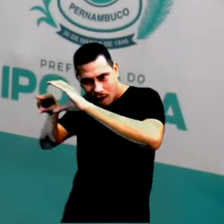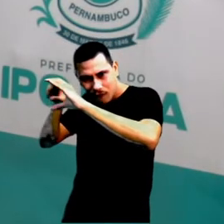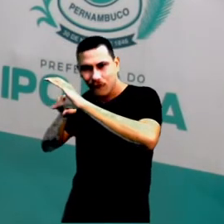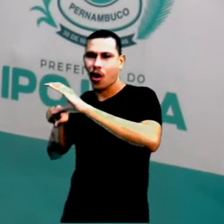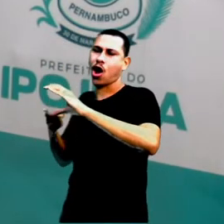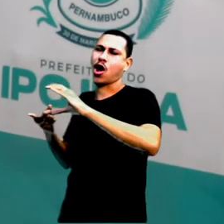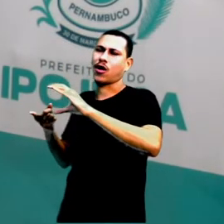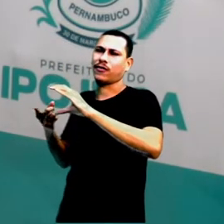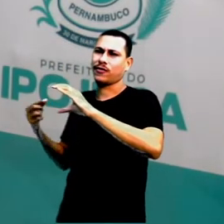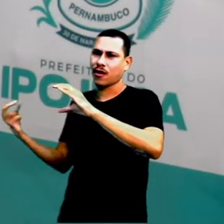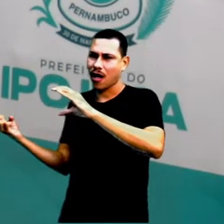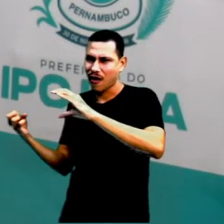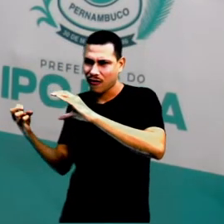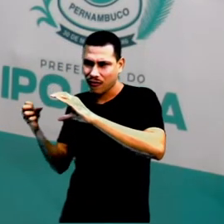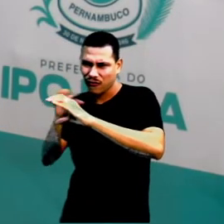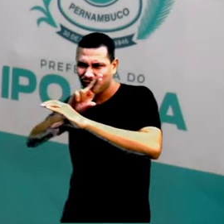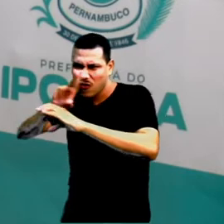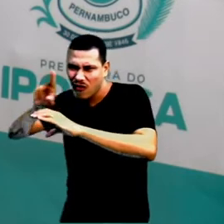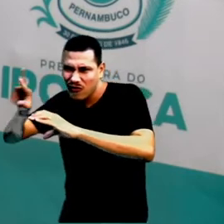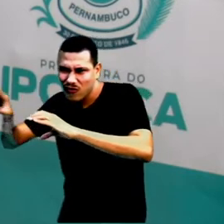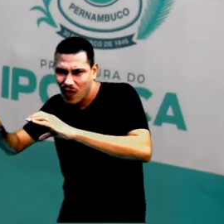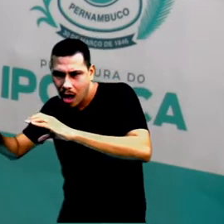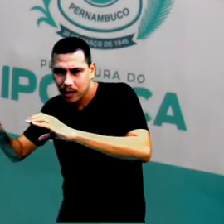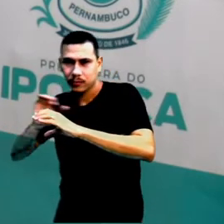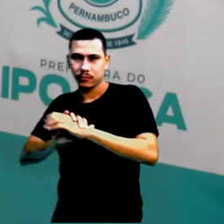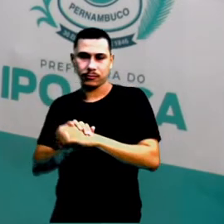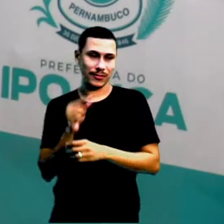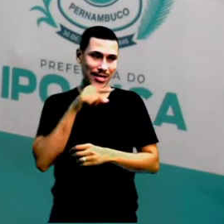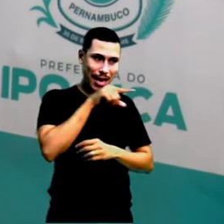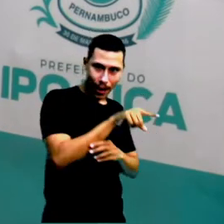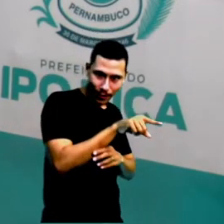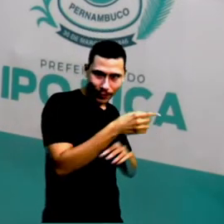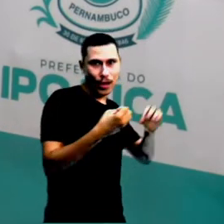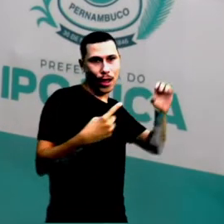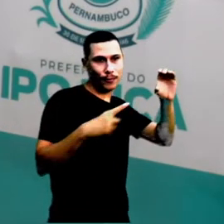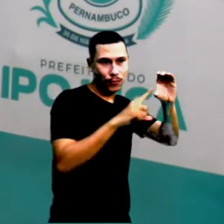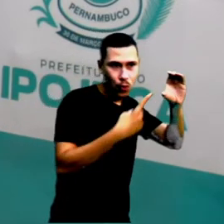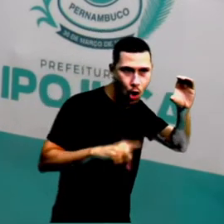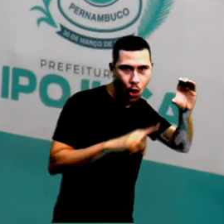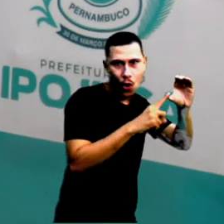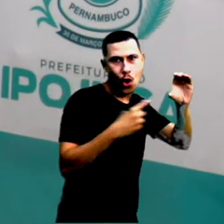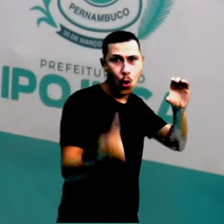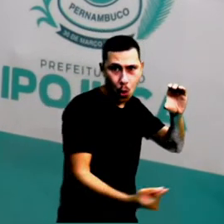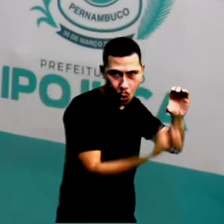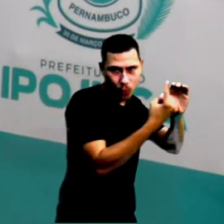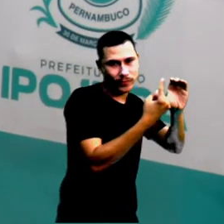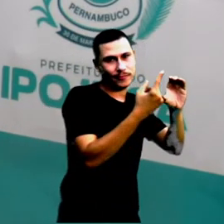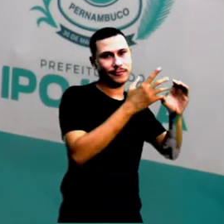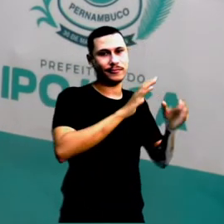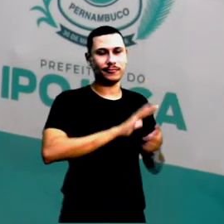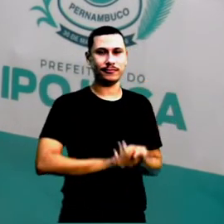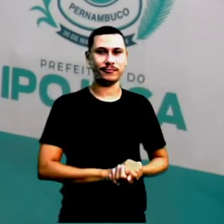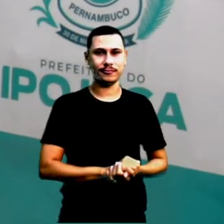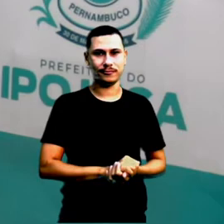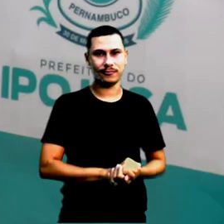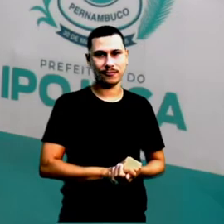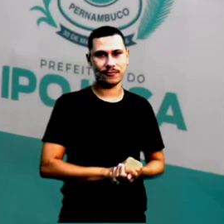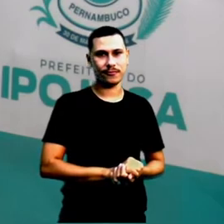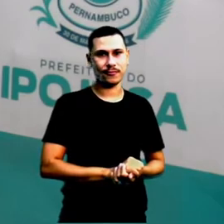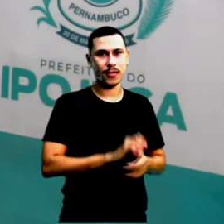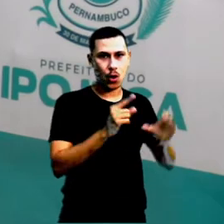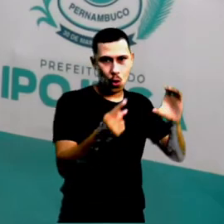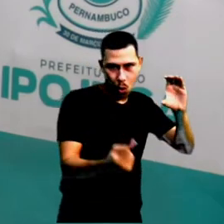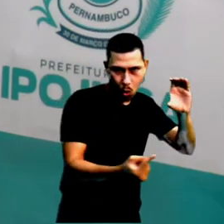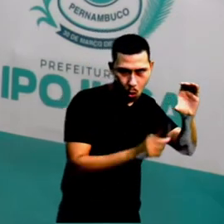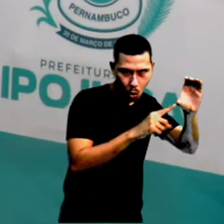células, e essa eucarionte tem muito mais estrutura dentro dela. Então, une, né?